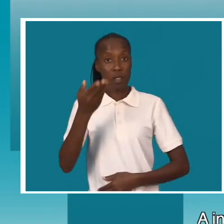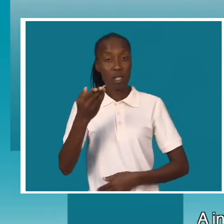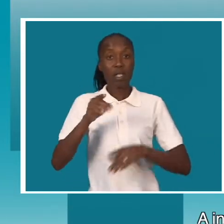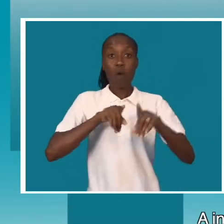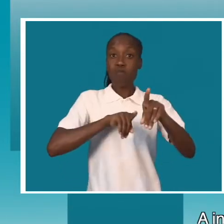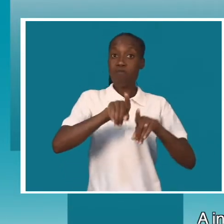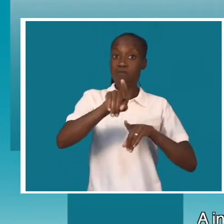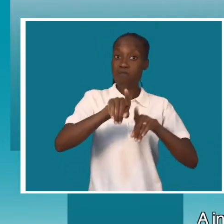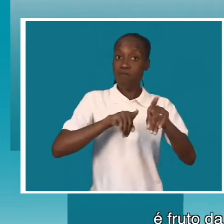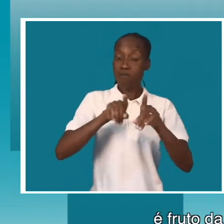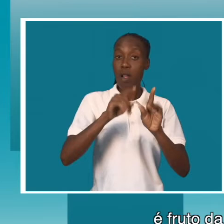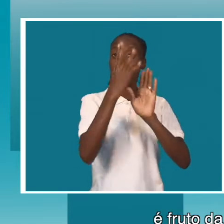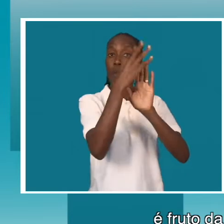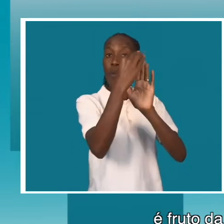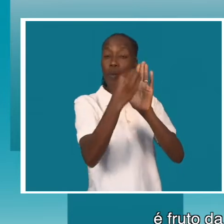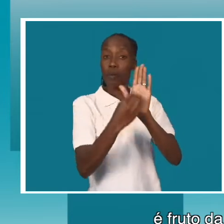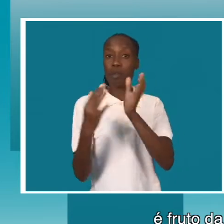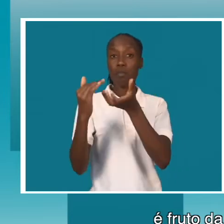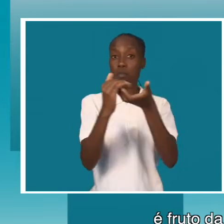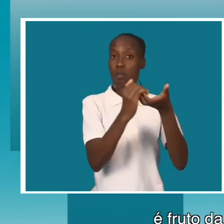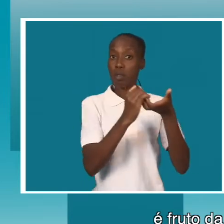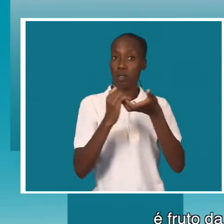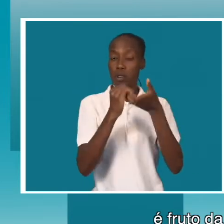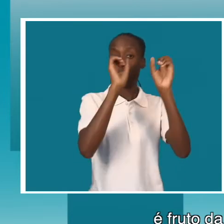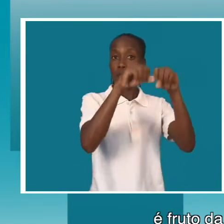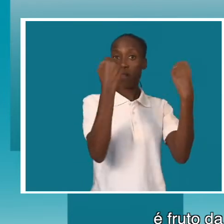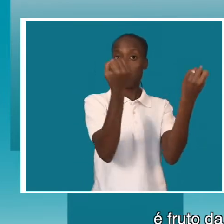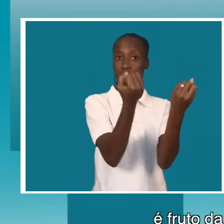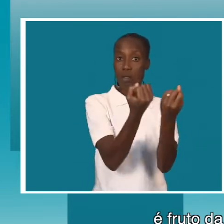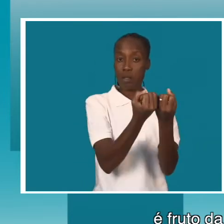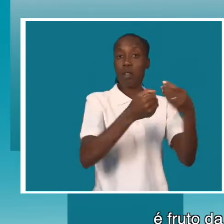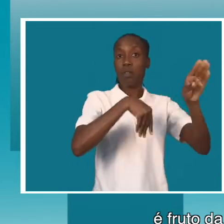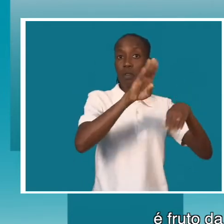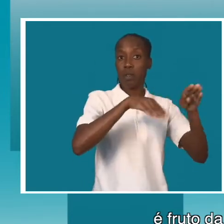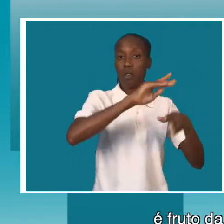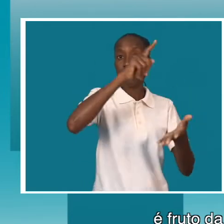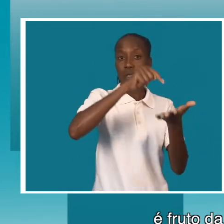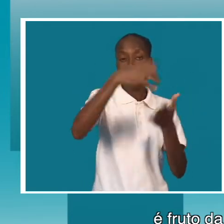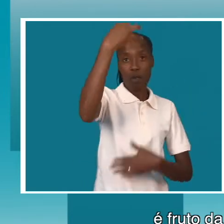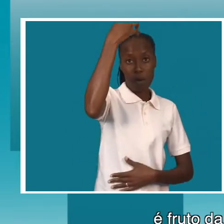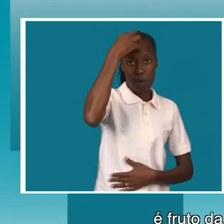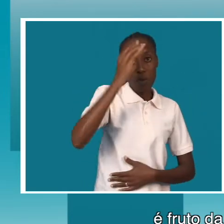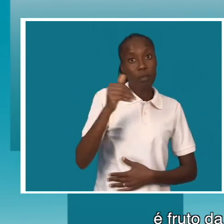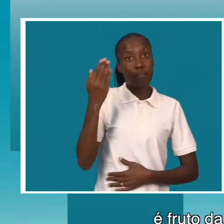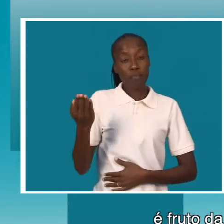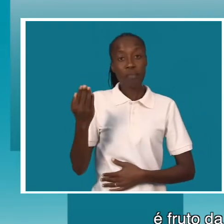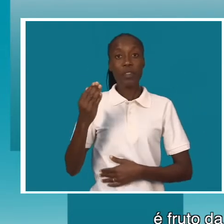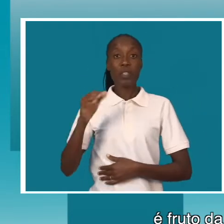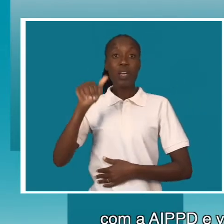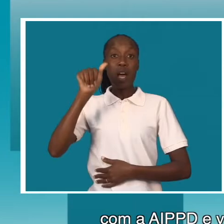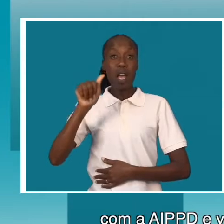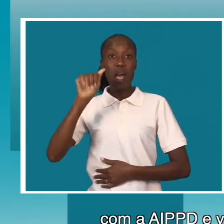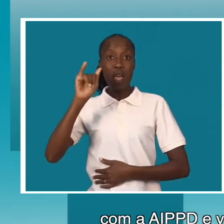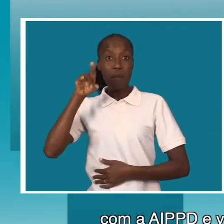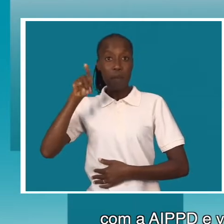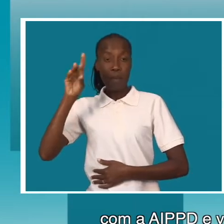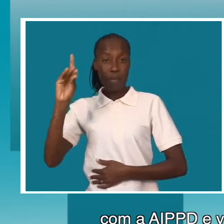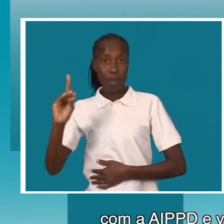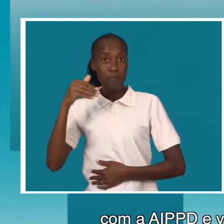nesta competição é fruto de parceria entre a Associação de Futebol da Cidade de Maputo e a